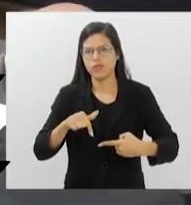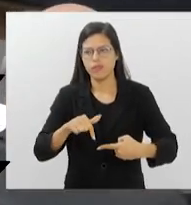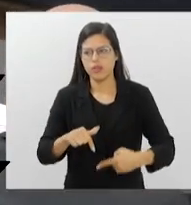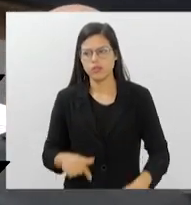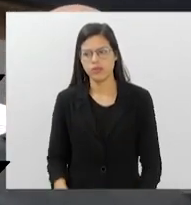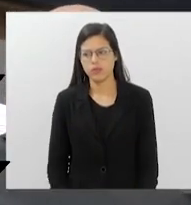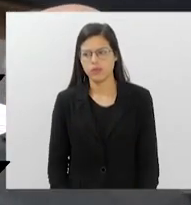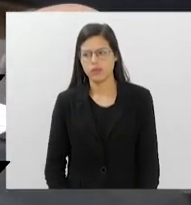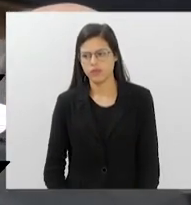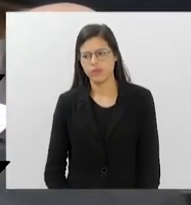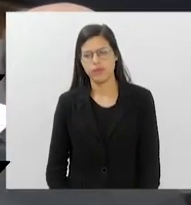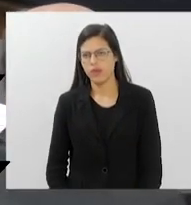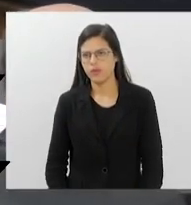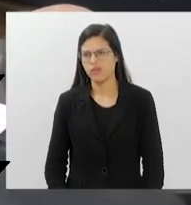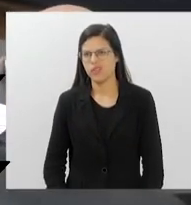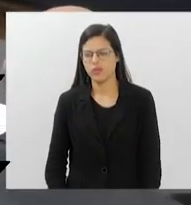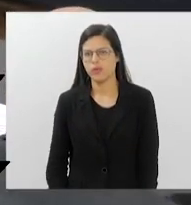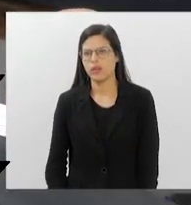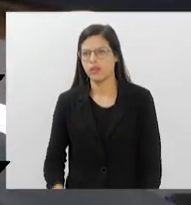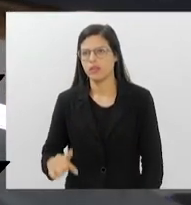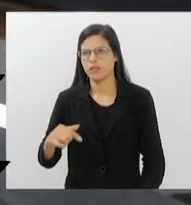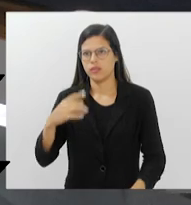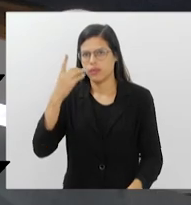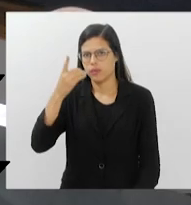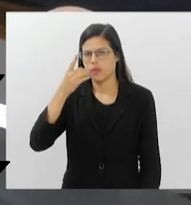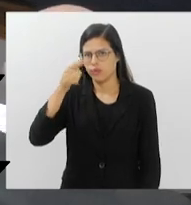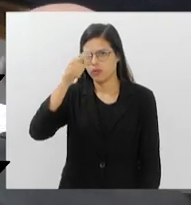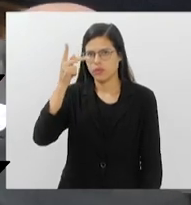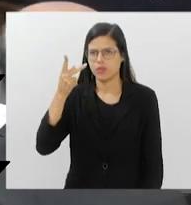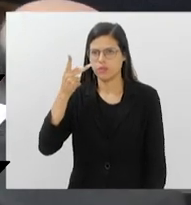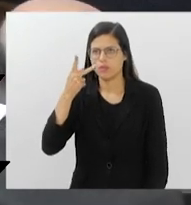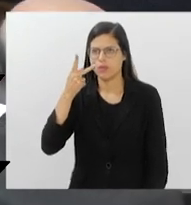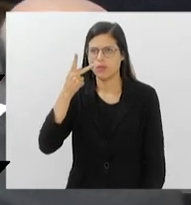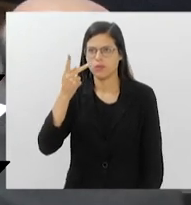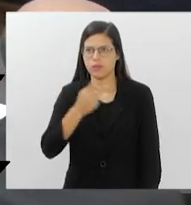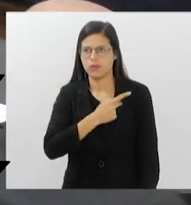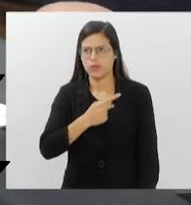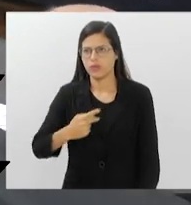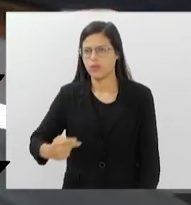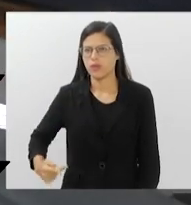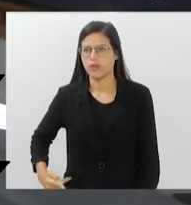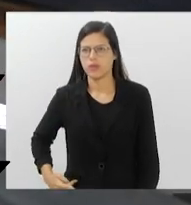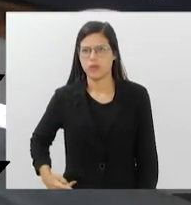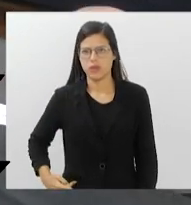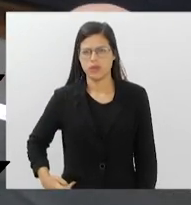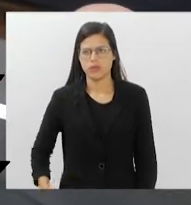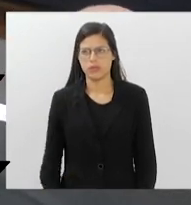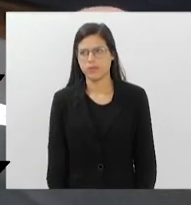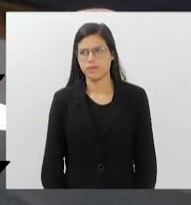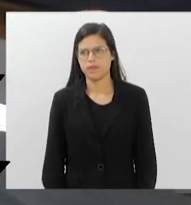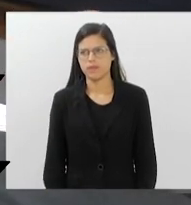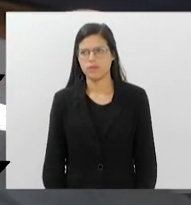Deputado Deputado Luis Paulo pediu antes Deputado Luis Paulo presente